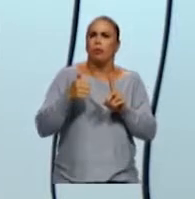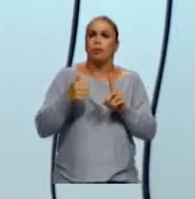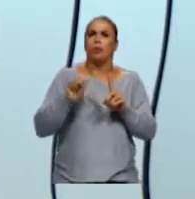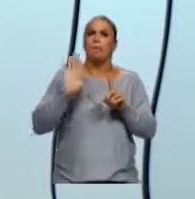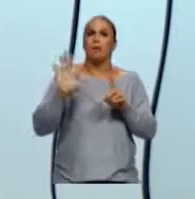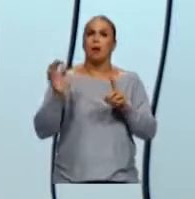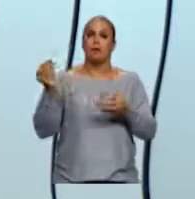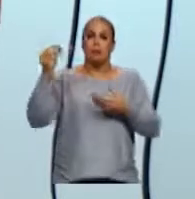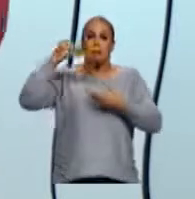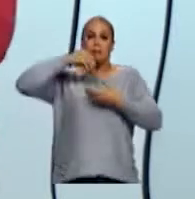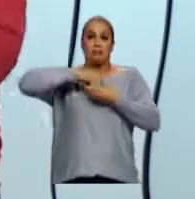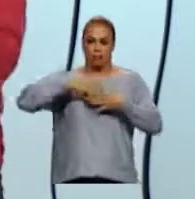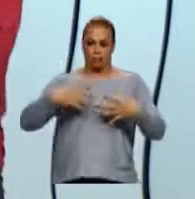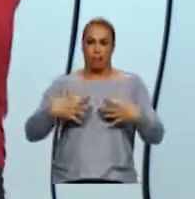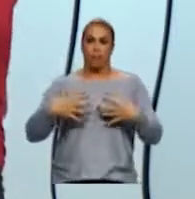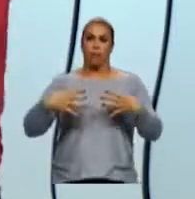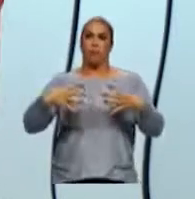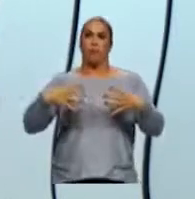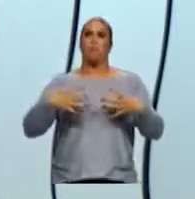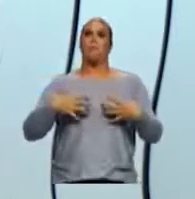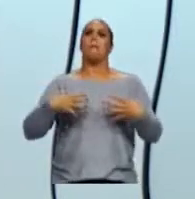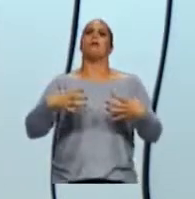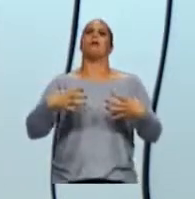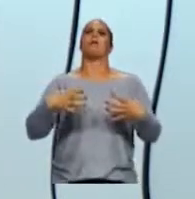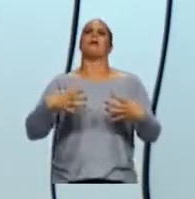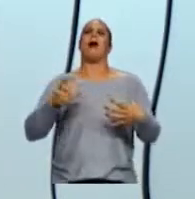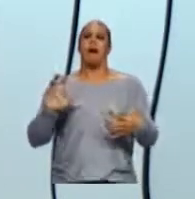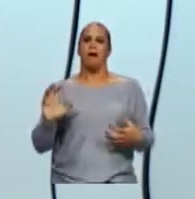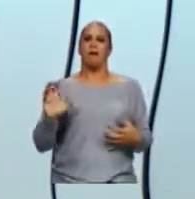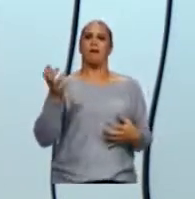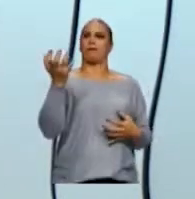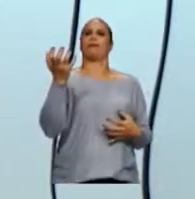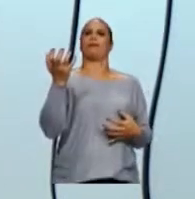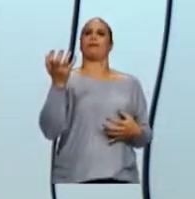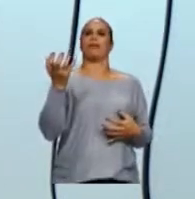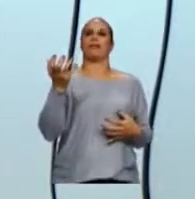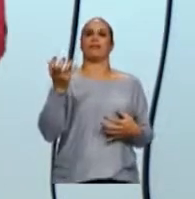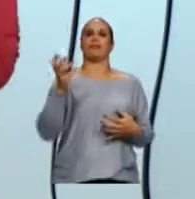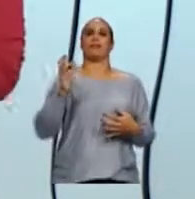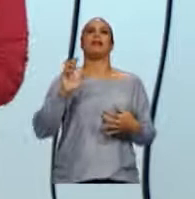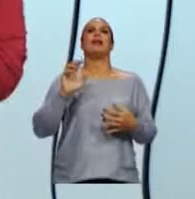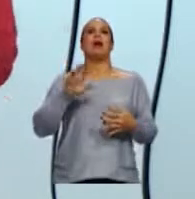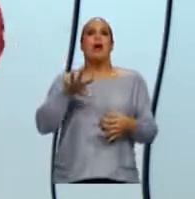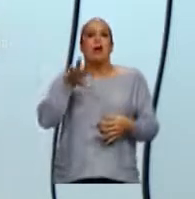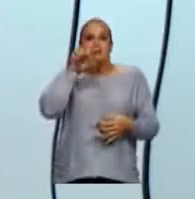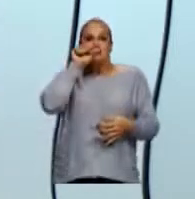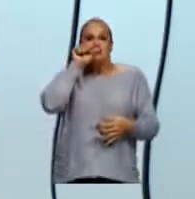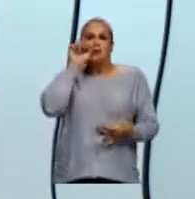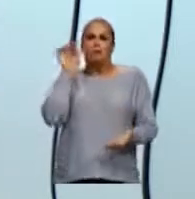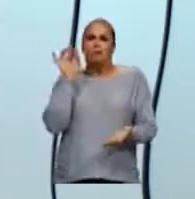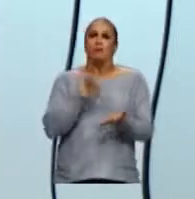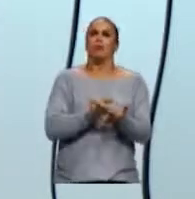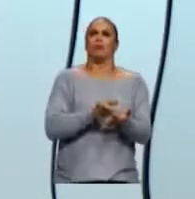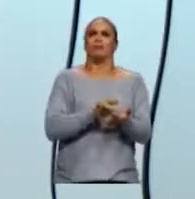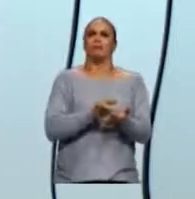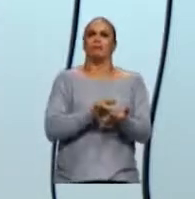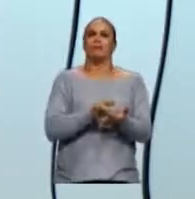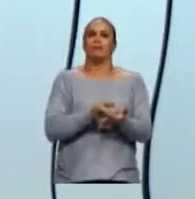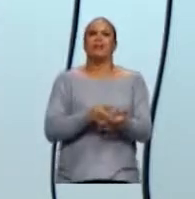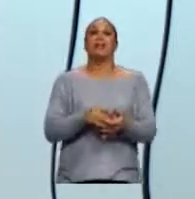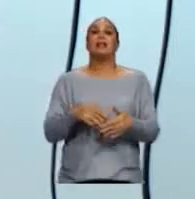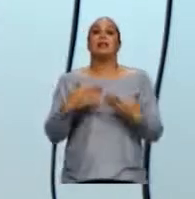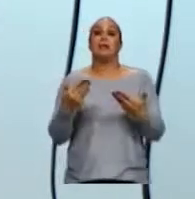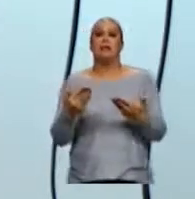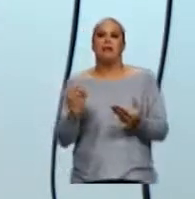ele vai funcionar, ele vai exercer essa função aí de respiração e garantir que